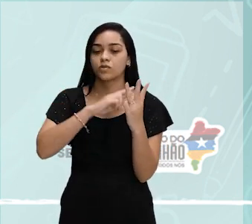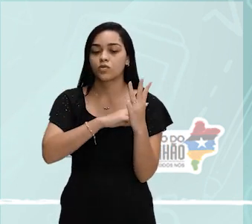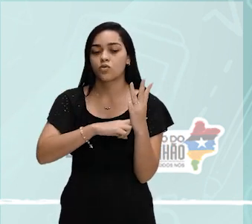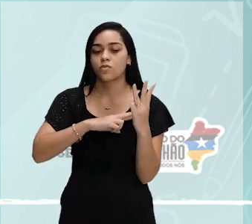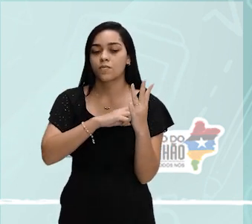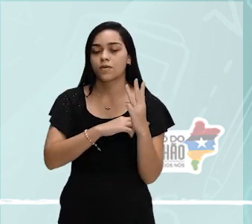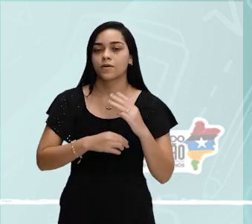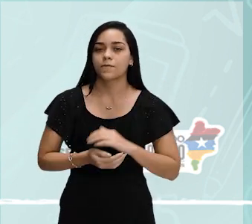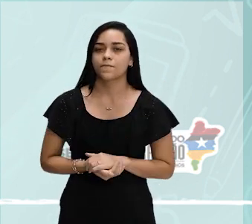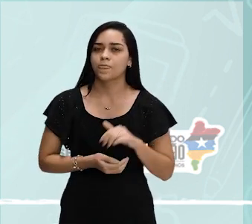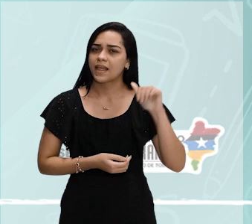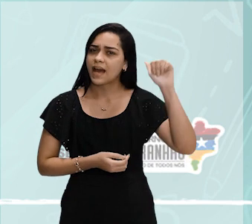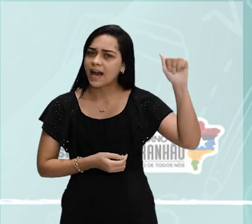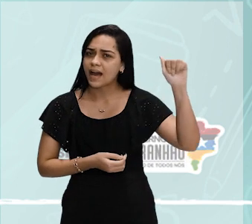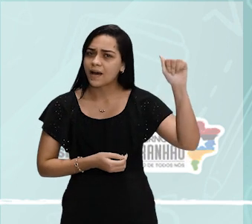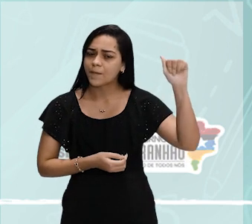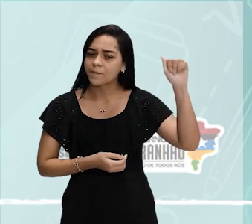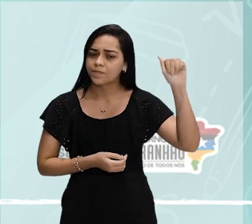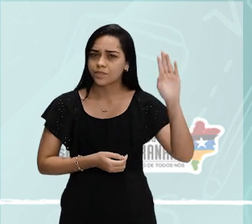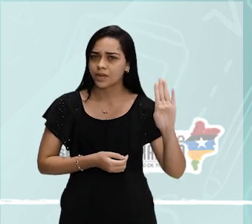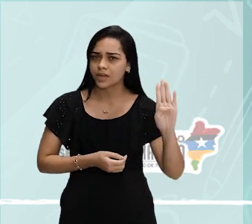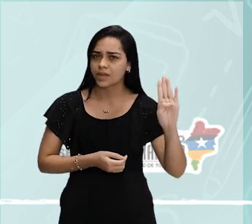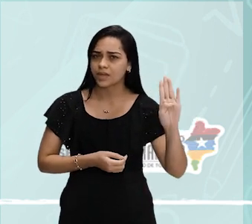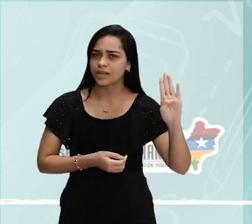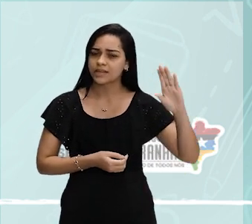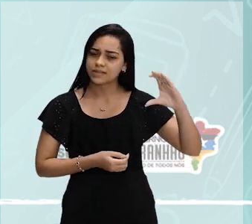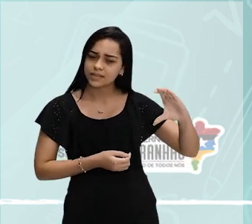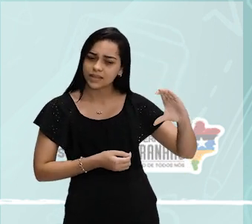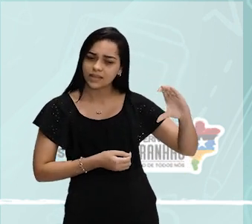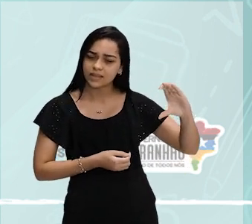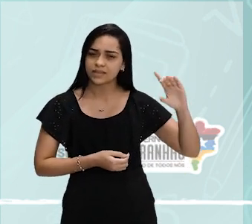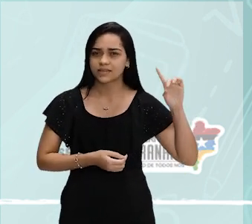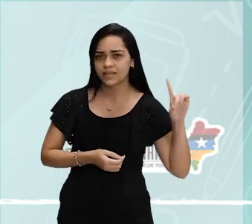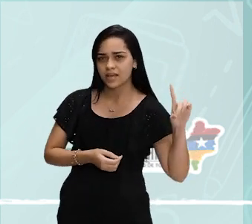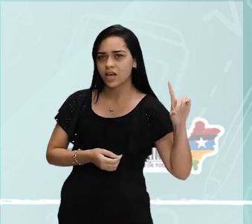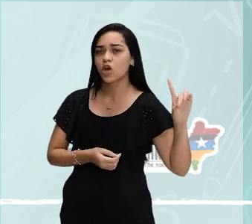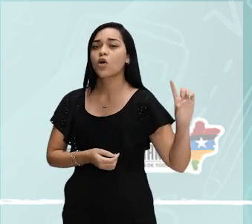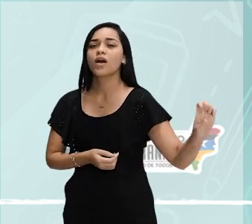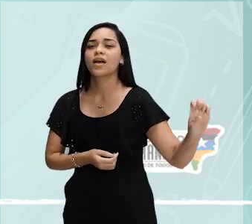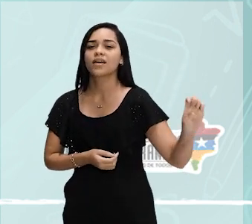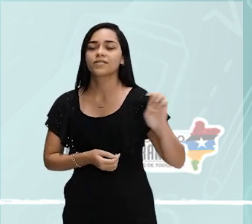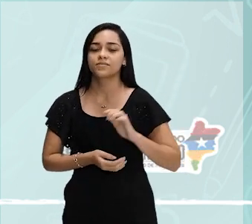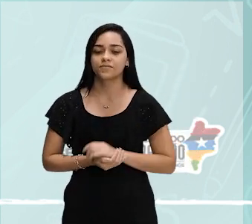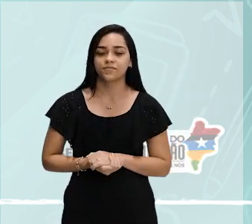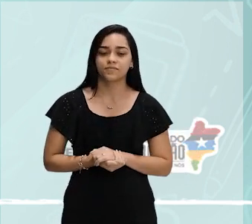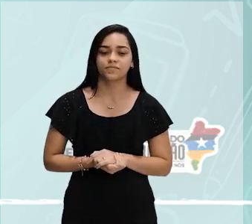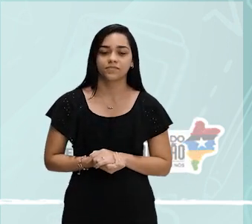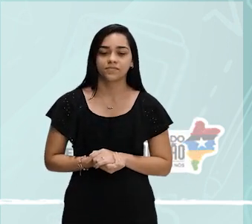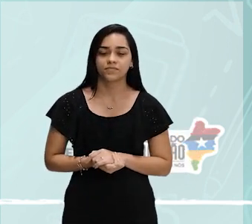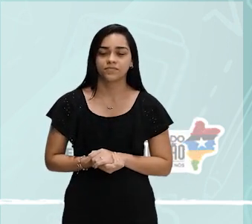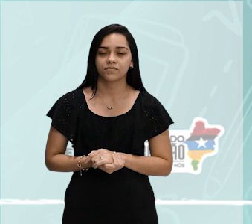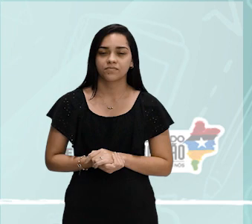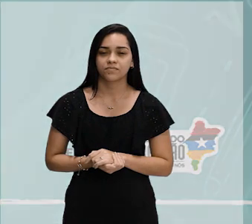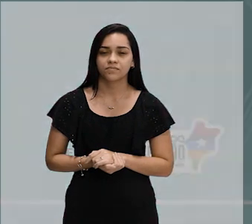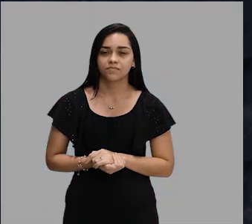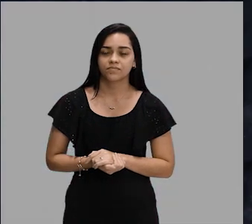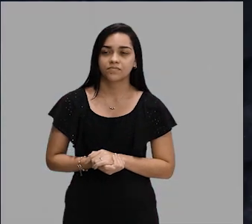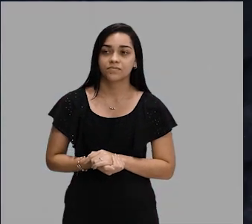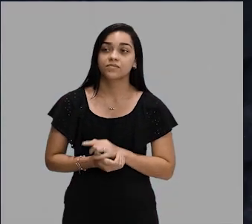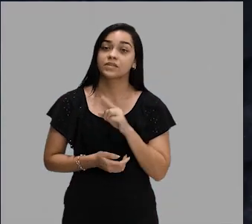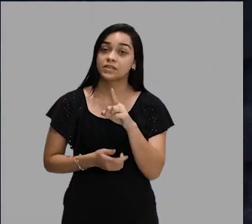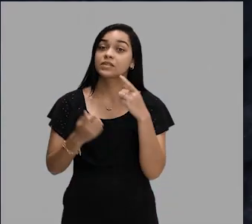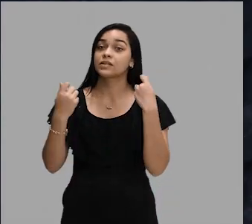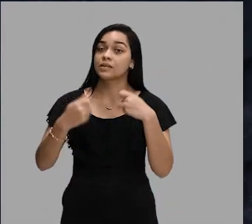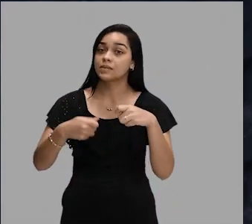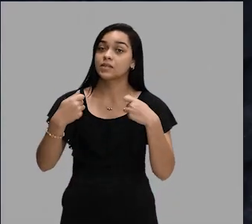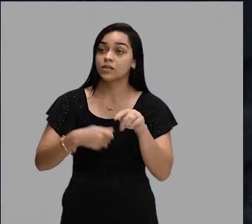romance. A Moreninha, Inocência, Clarissa, Rosa ou A Escrava Isaura. Daí, gente, no mínimo você tem